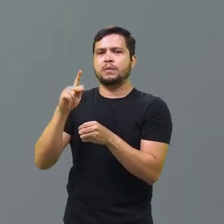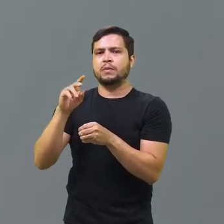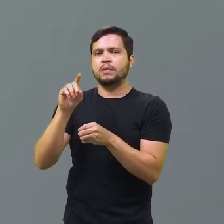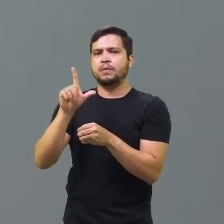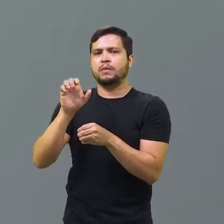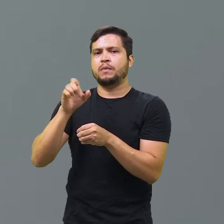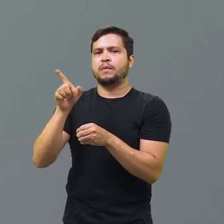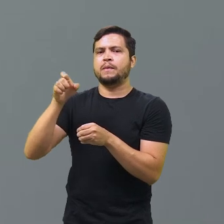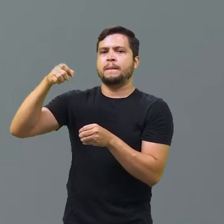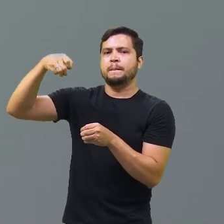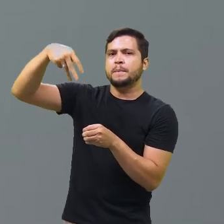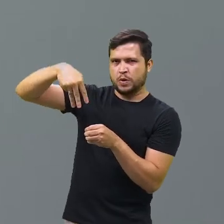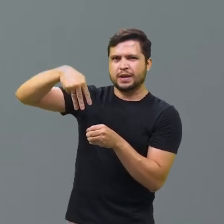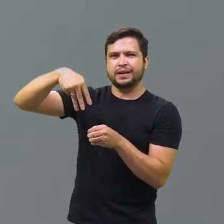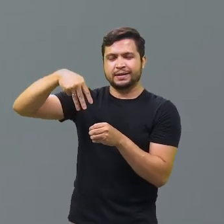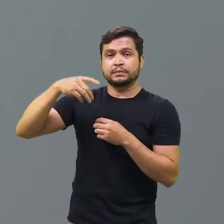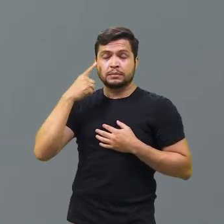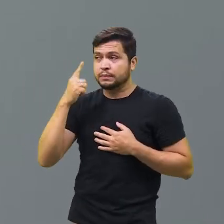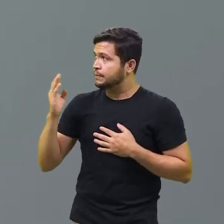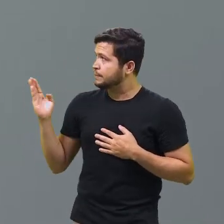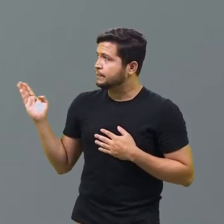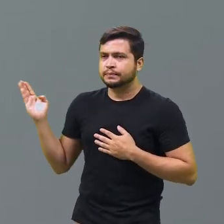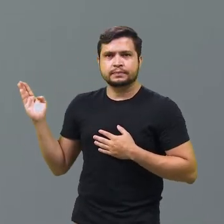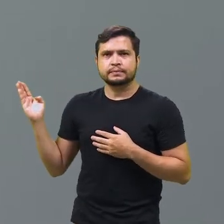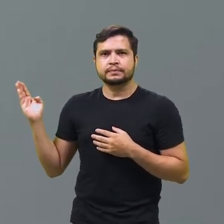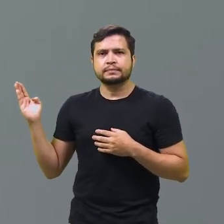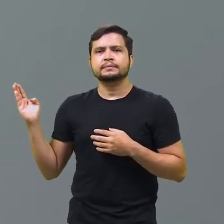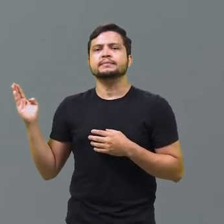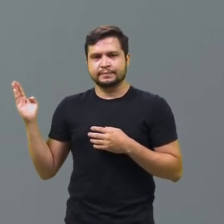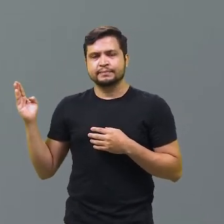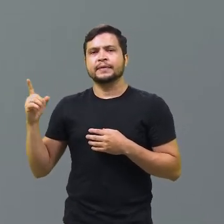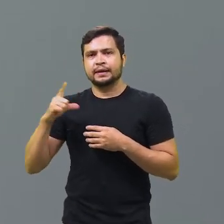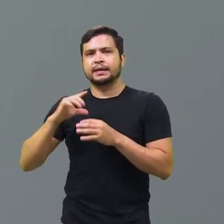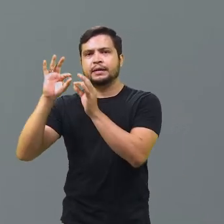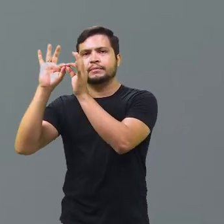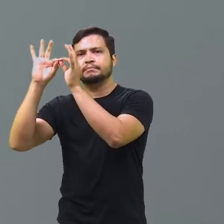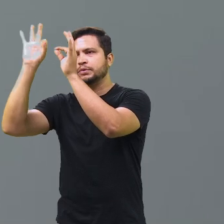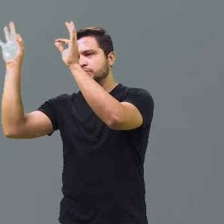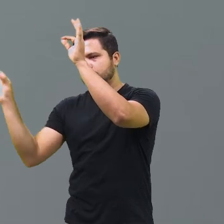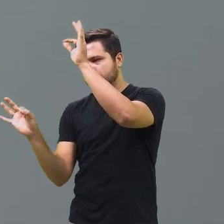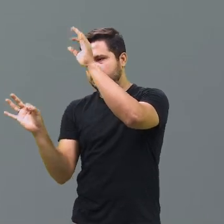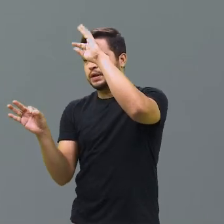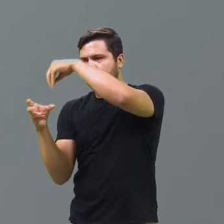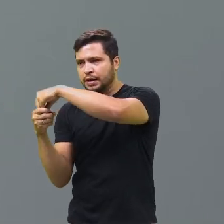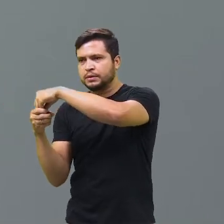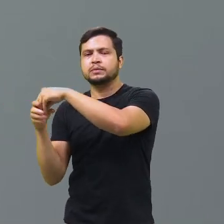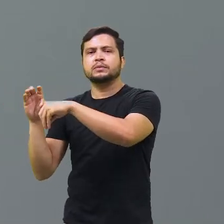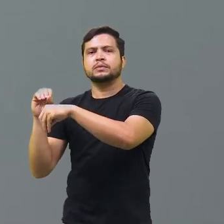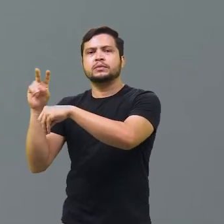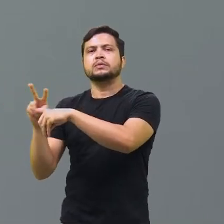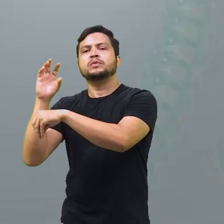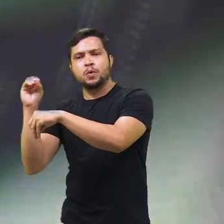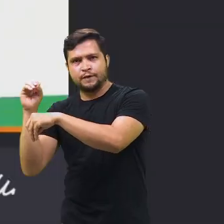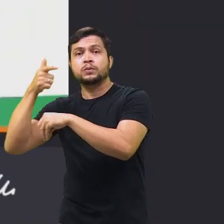o grão de pólen vai sair de uma antera, de uma flor, para fecundar o óvulo que está aqui dentro do ovário da